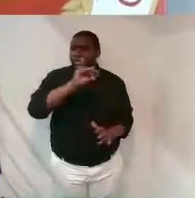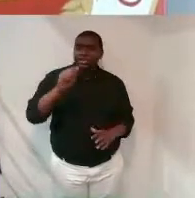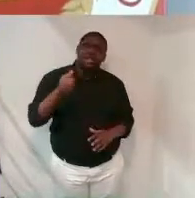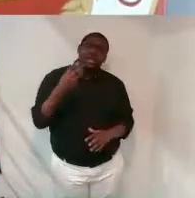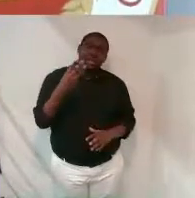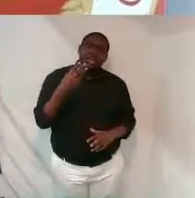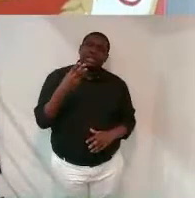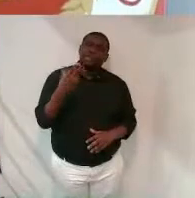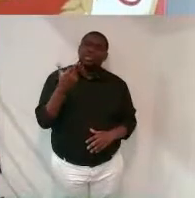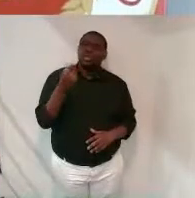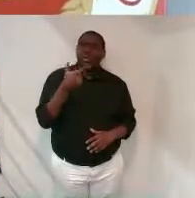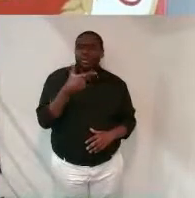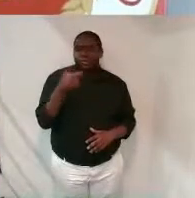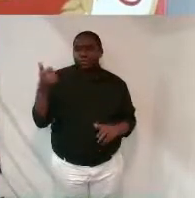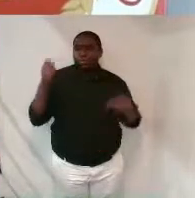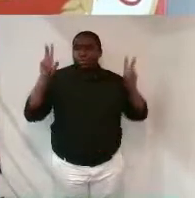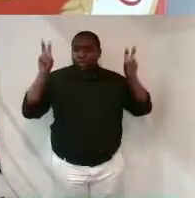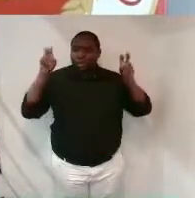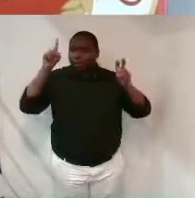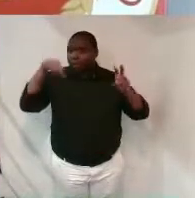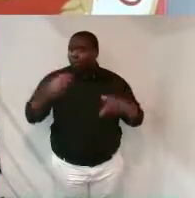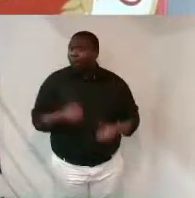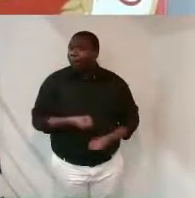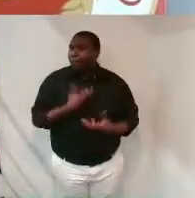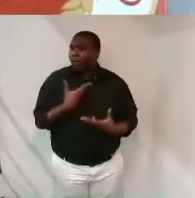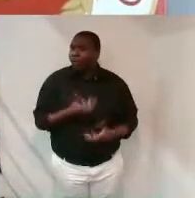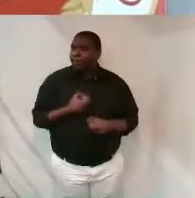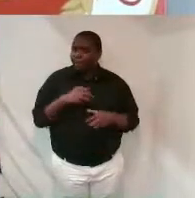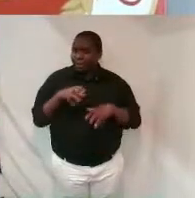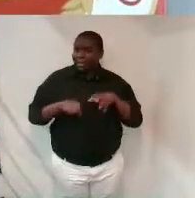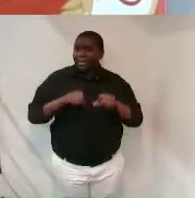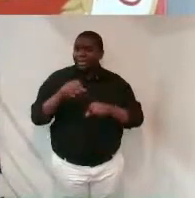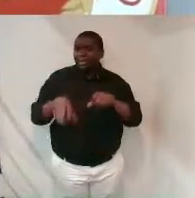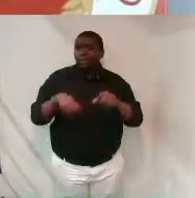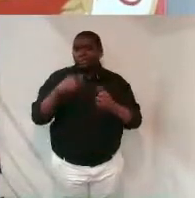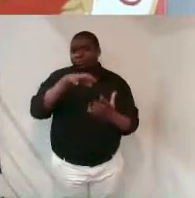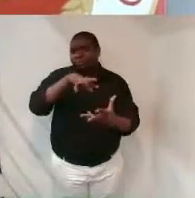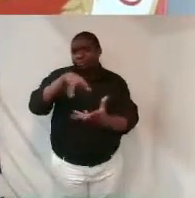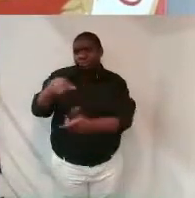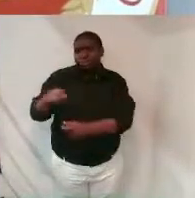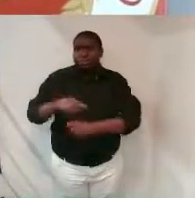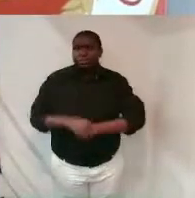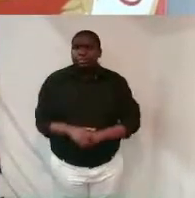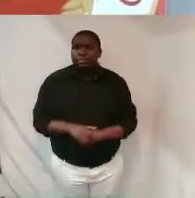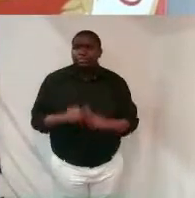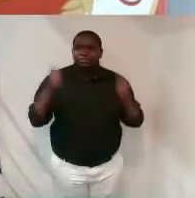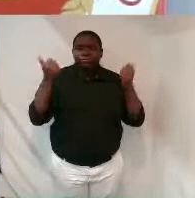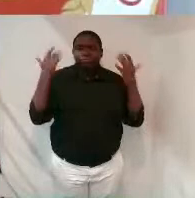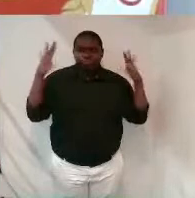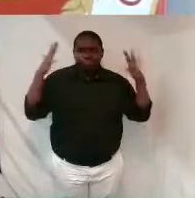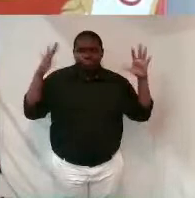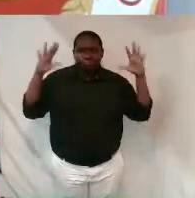21/3/2021, intitulado Poema Catador em Verso.